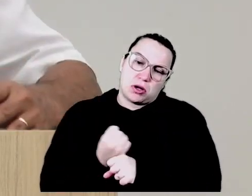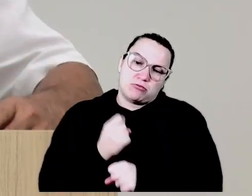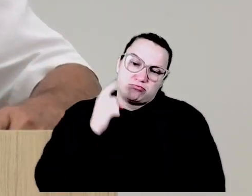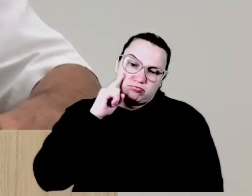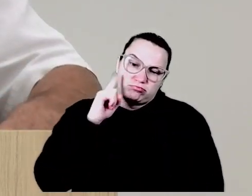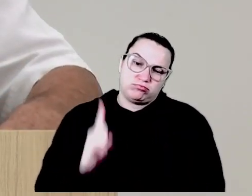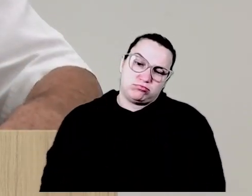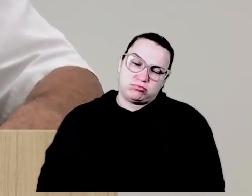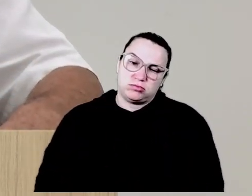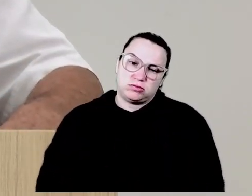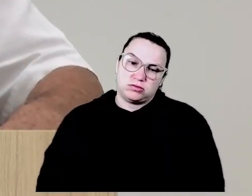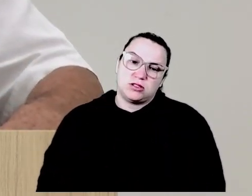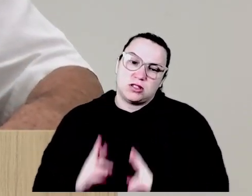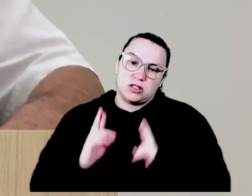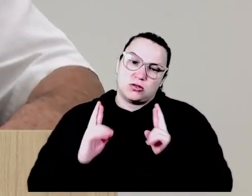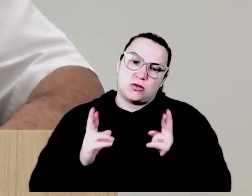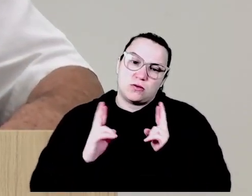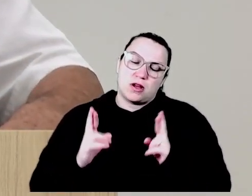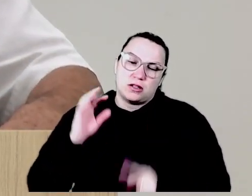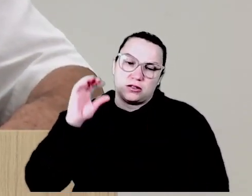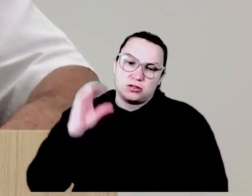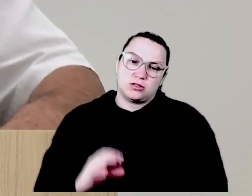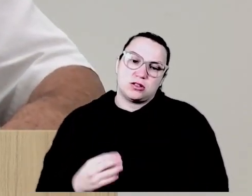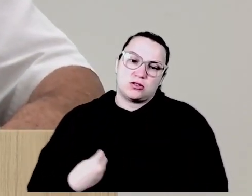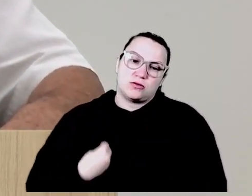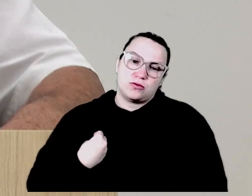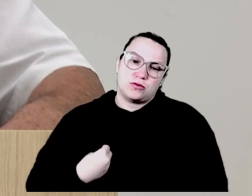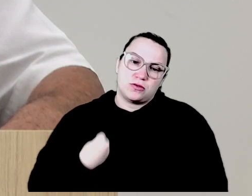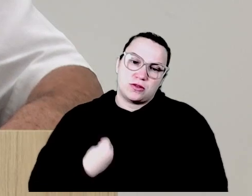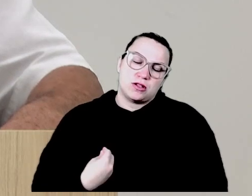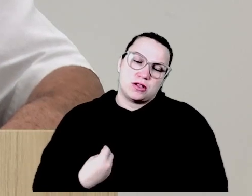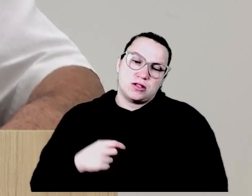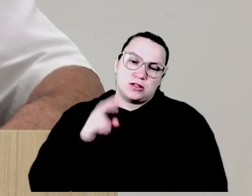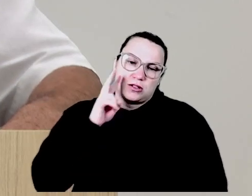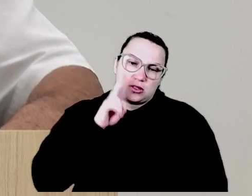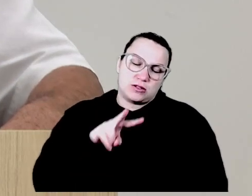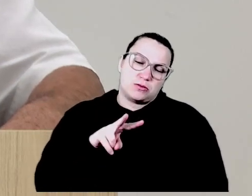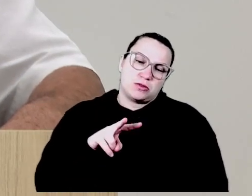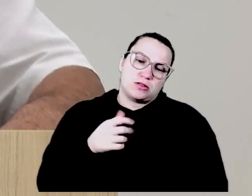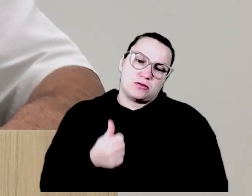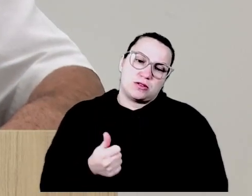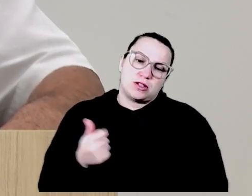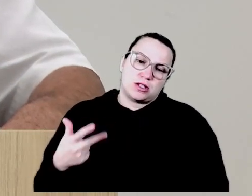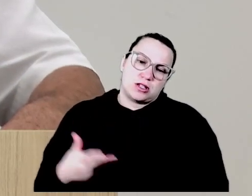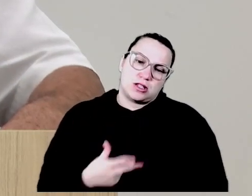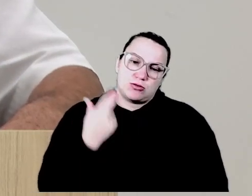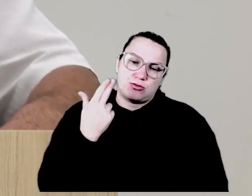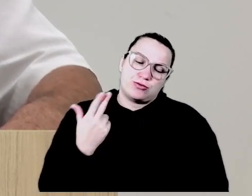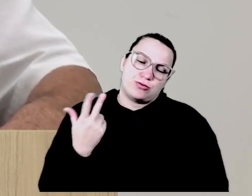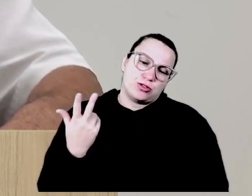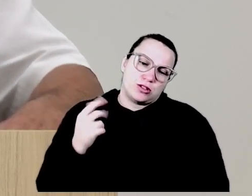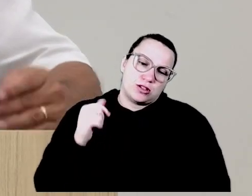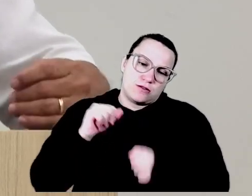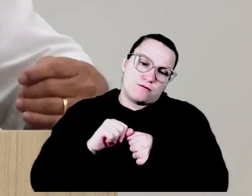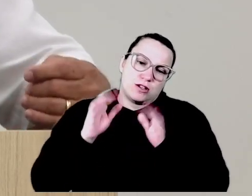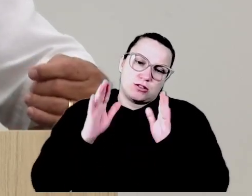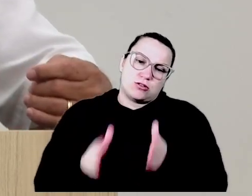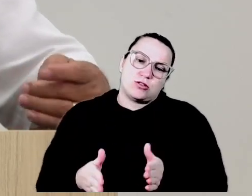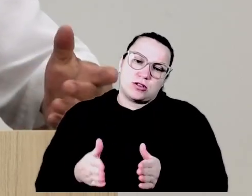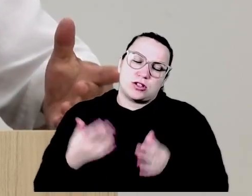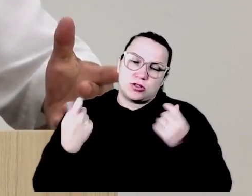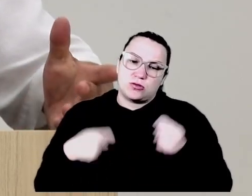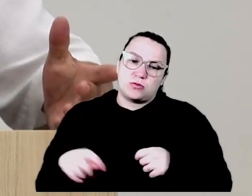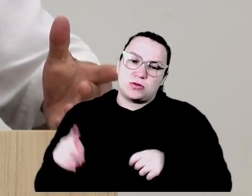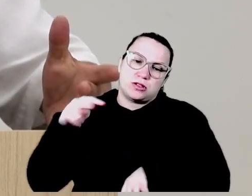digo assim Tomara que esse cidadão consiga viver que eu possa ver ele ele com a cirurgia né feita para que eu não precise vir aqui